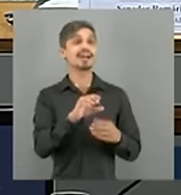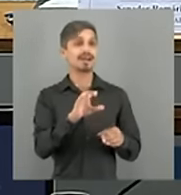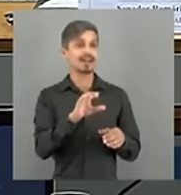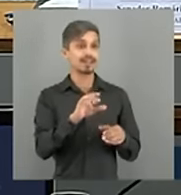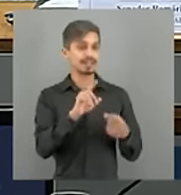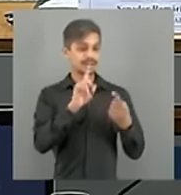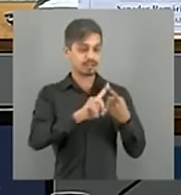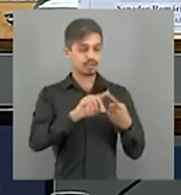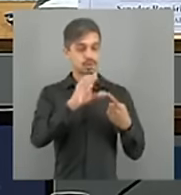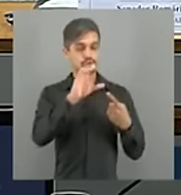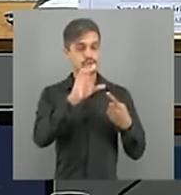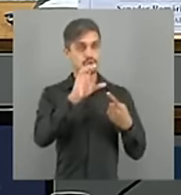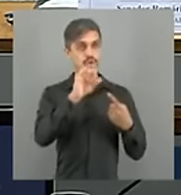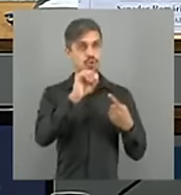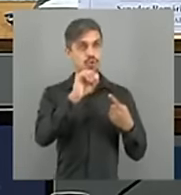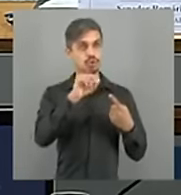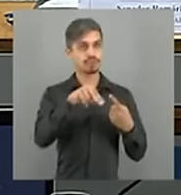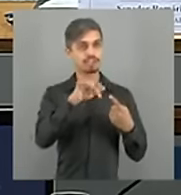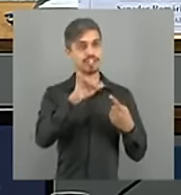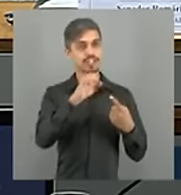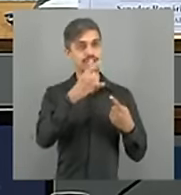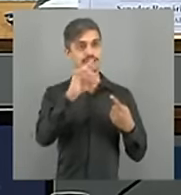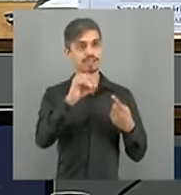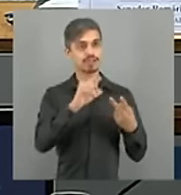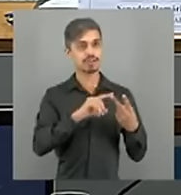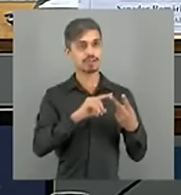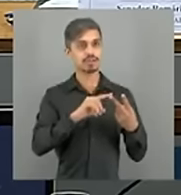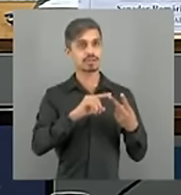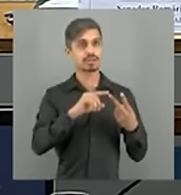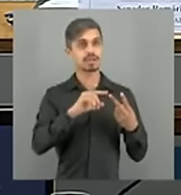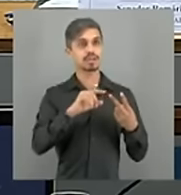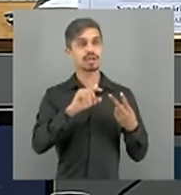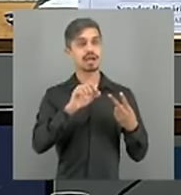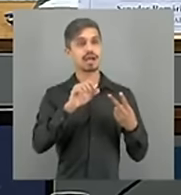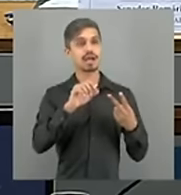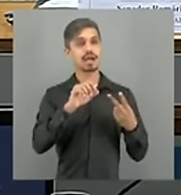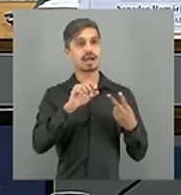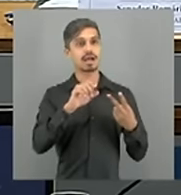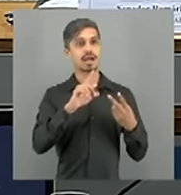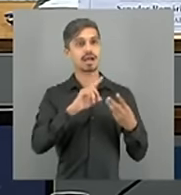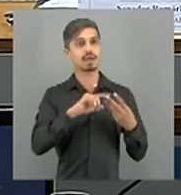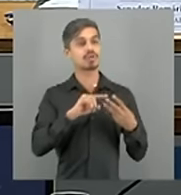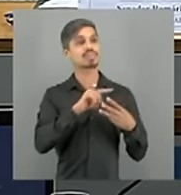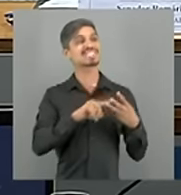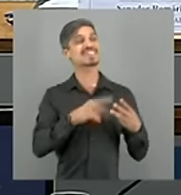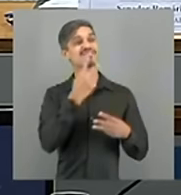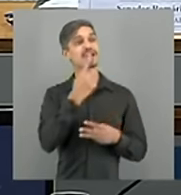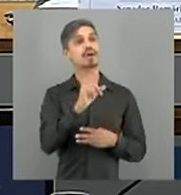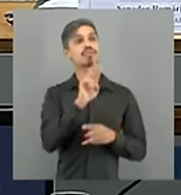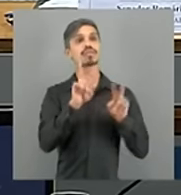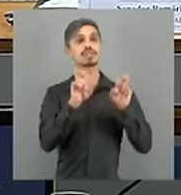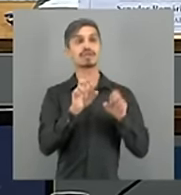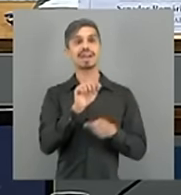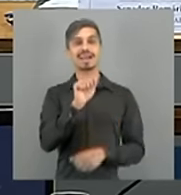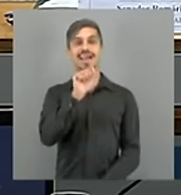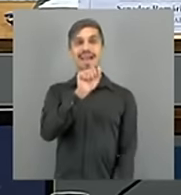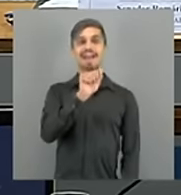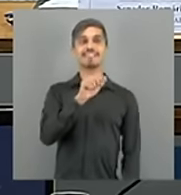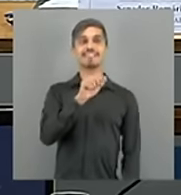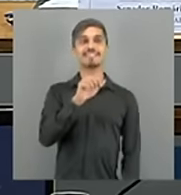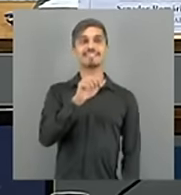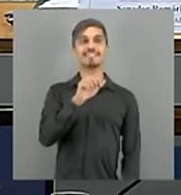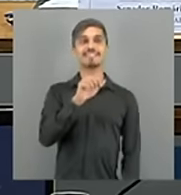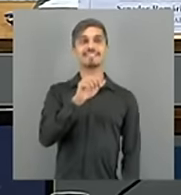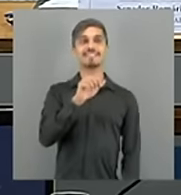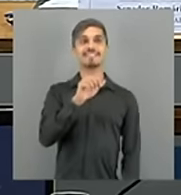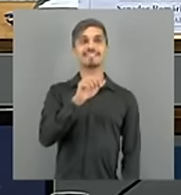A confederação é a confederação, a CBF é a confederação brasileira. E qual você está se referindo em relação à federação?